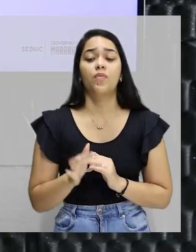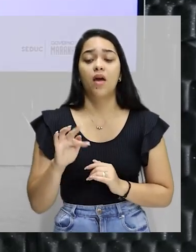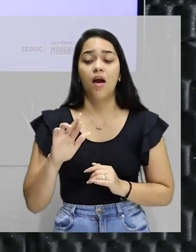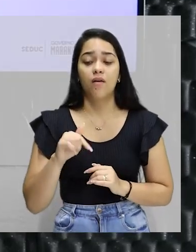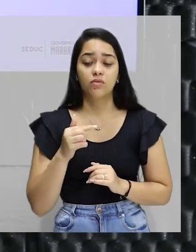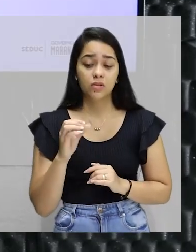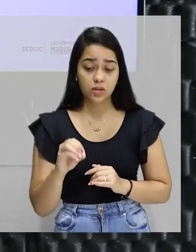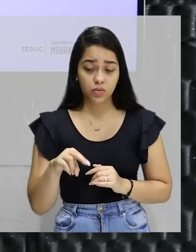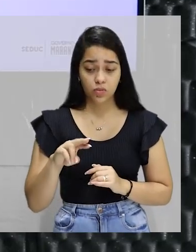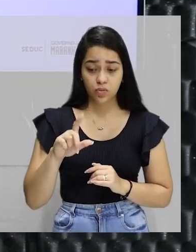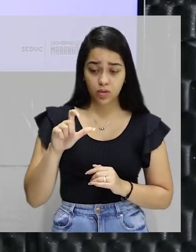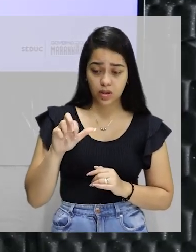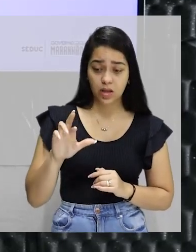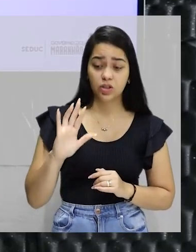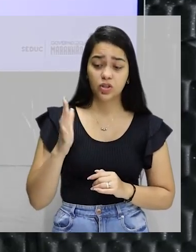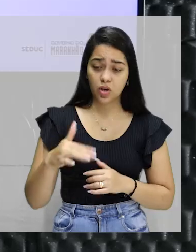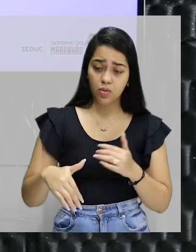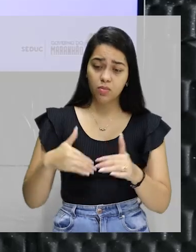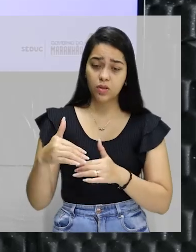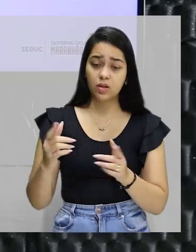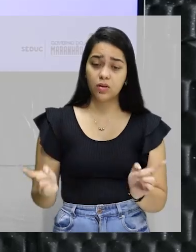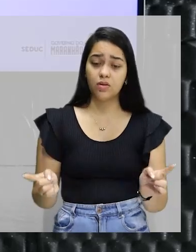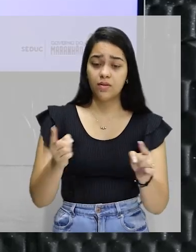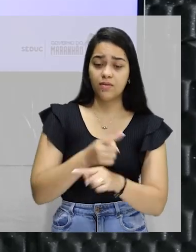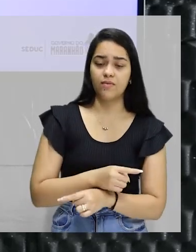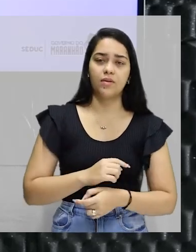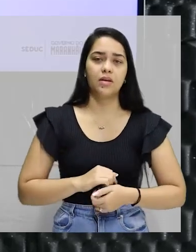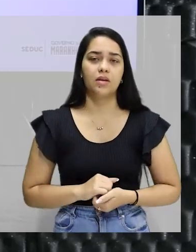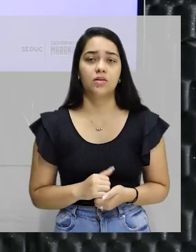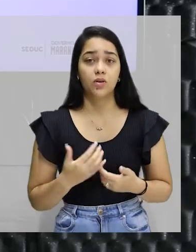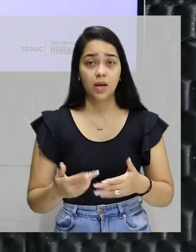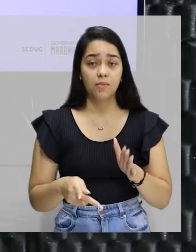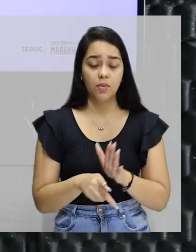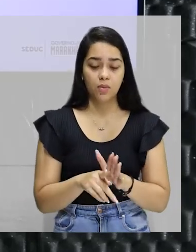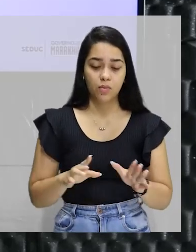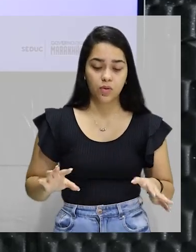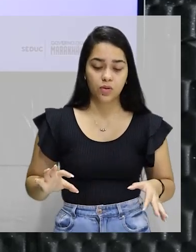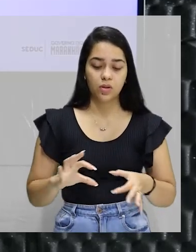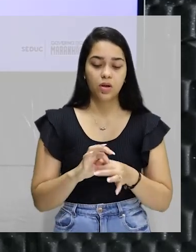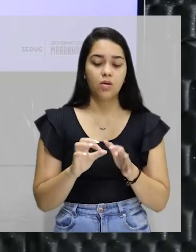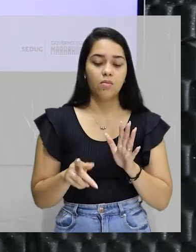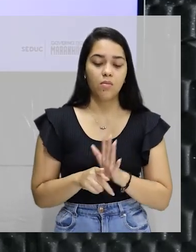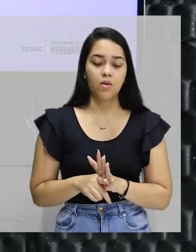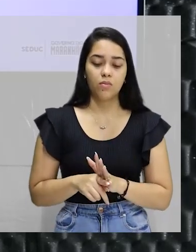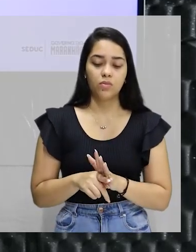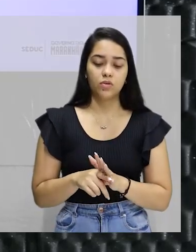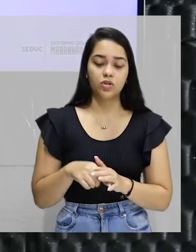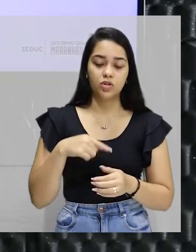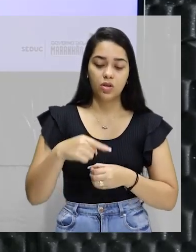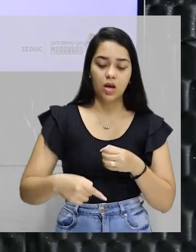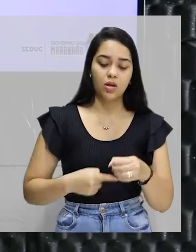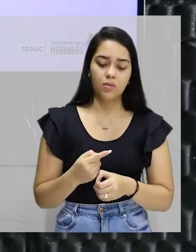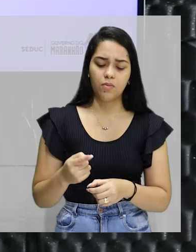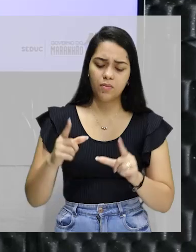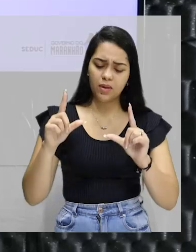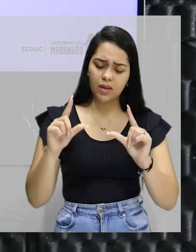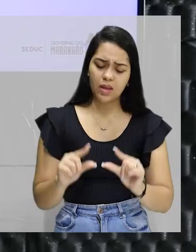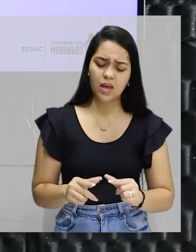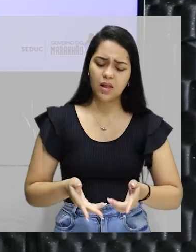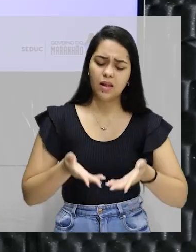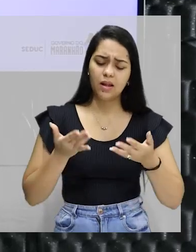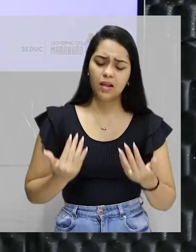Fusão nuclear já é um processo inverso, né, é a união de átomos pequenos, átomos leves,